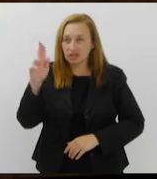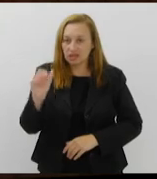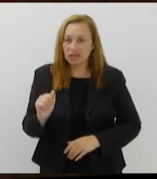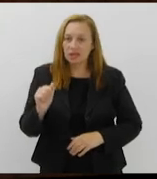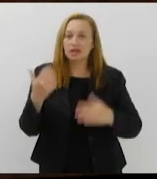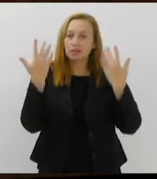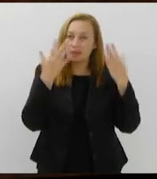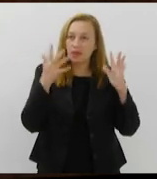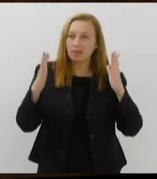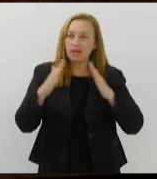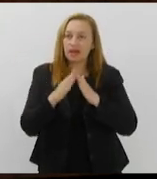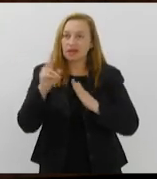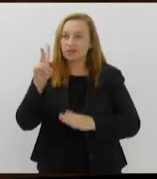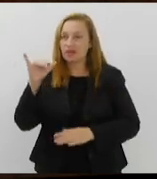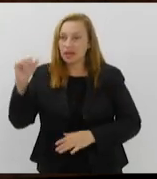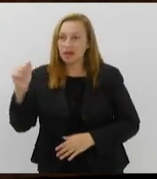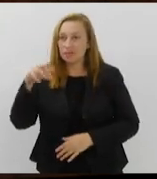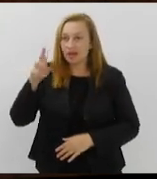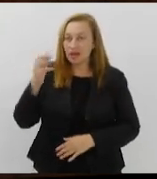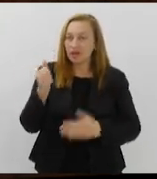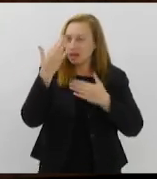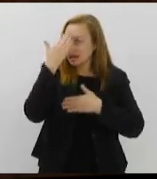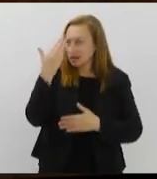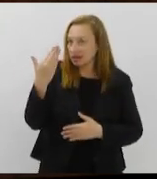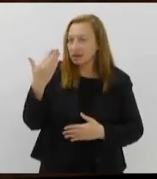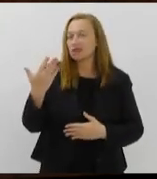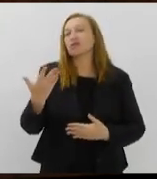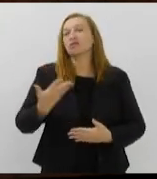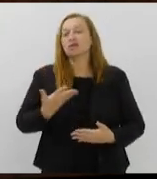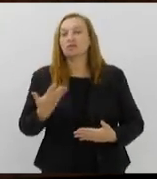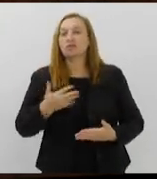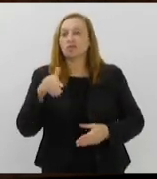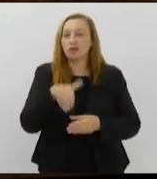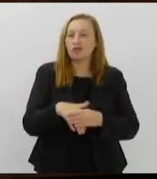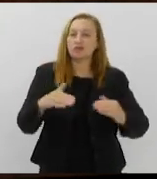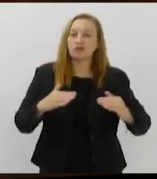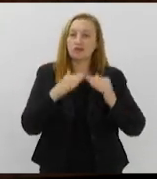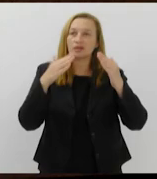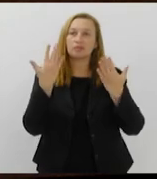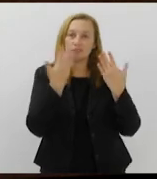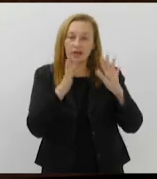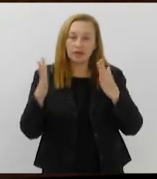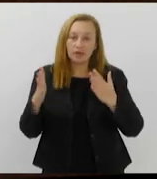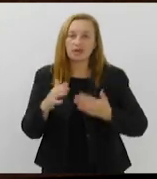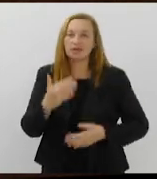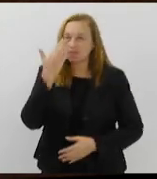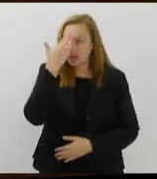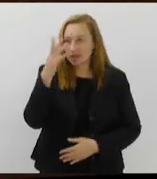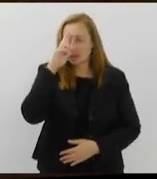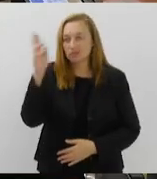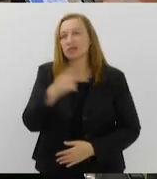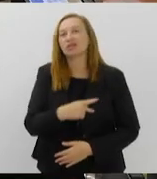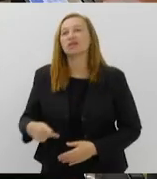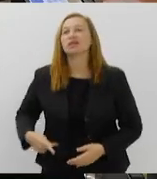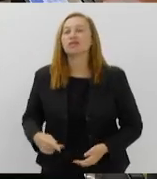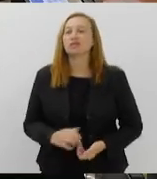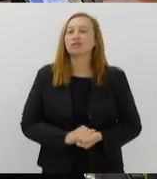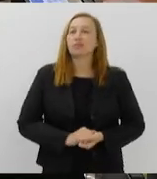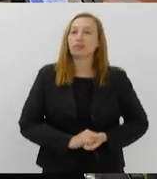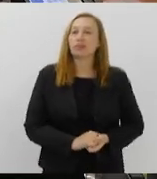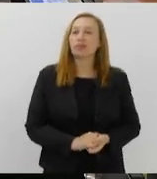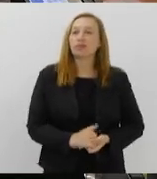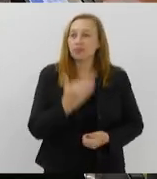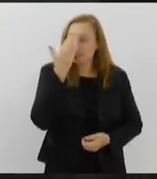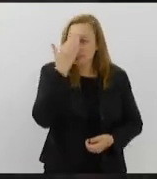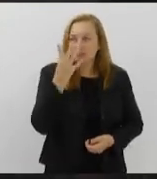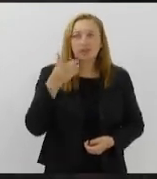Vila Maria, agradeço aos meus pares pelo voto favorável. Parabéns, UENF. Obrigada, presidente.